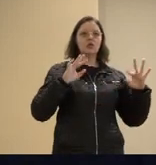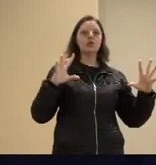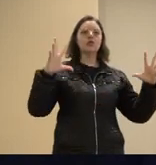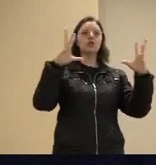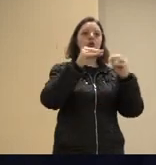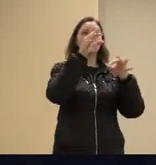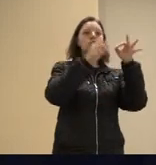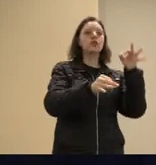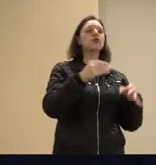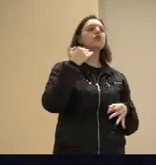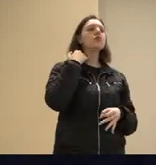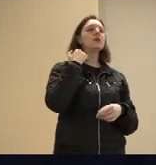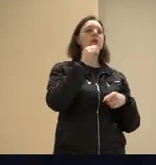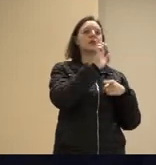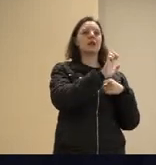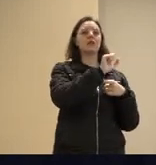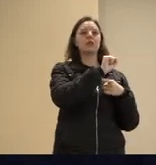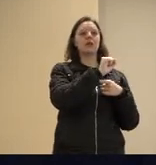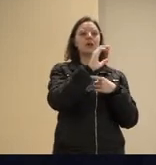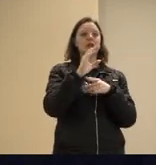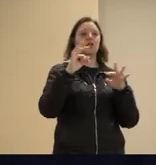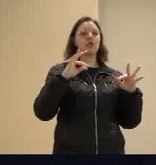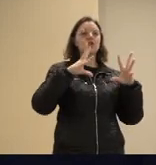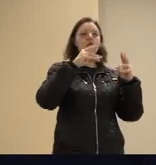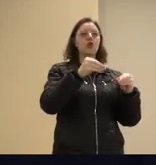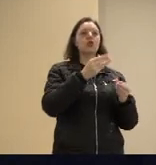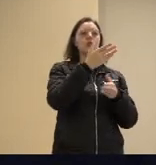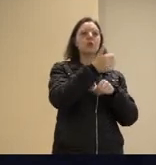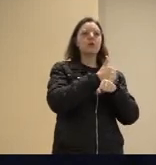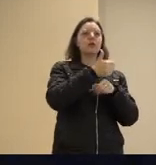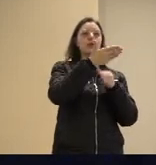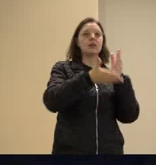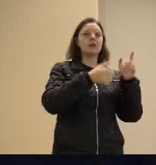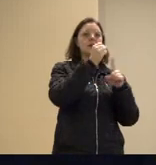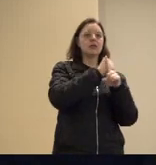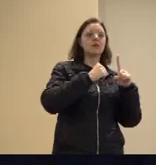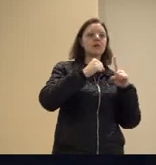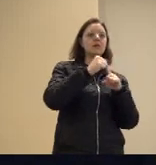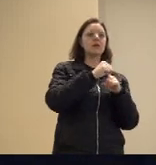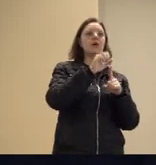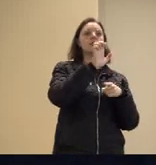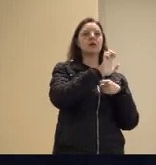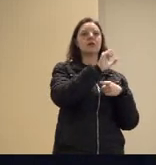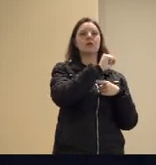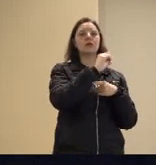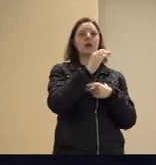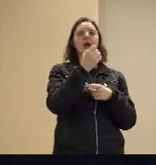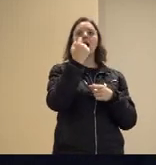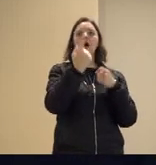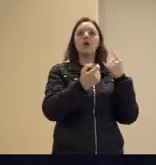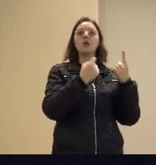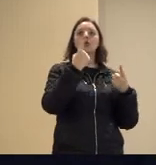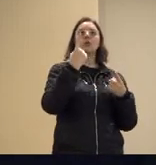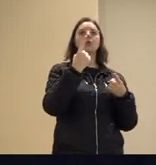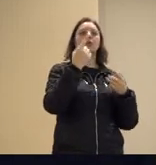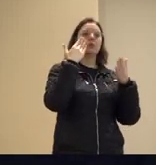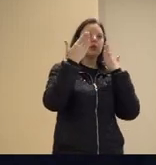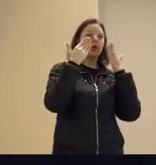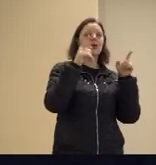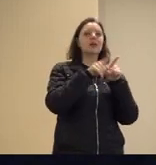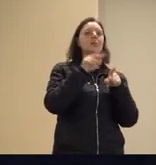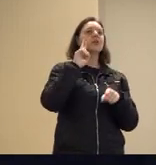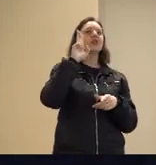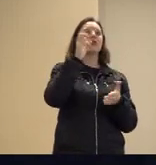do Estado, todos os assistentes sociais do Estado e alguns psicólogos e alguns chefes de cartórios ligados à área da